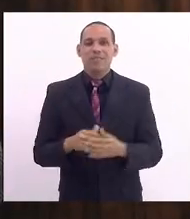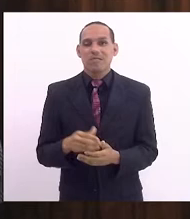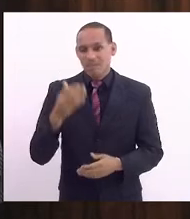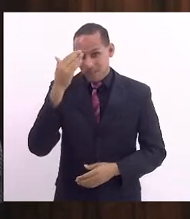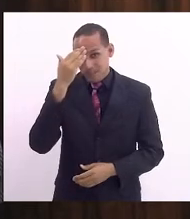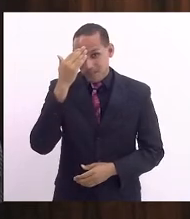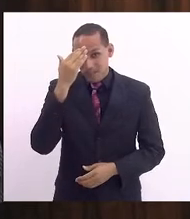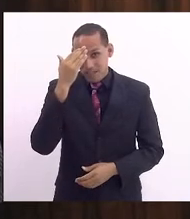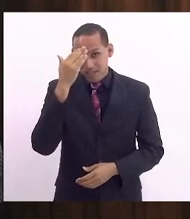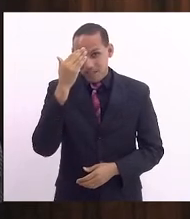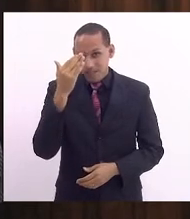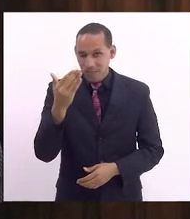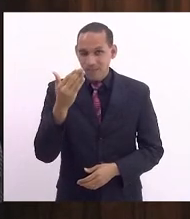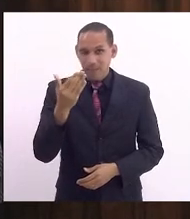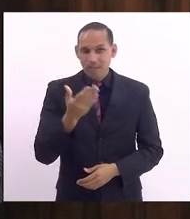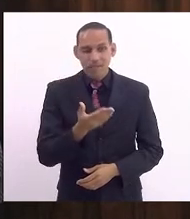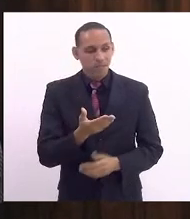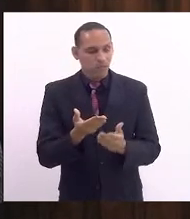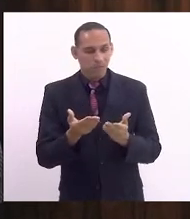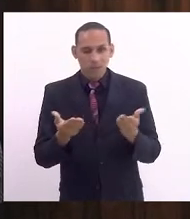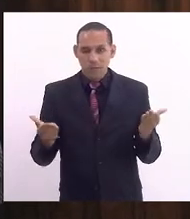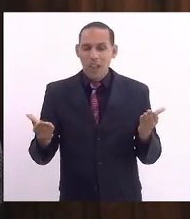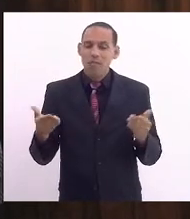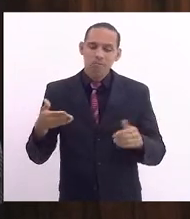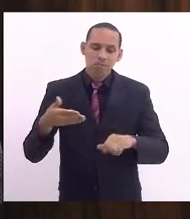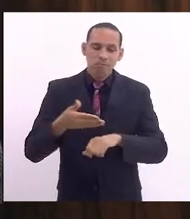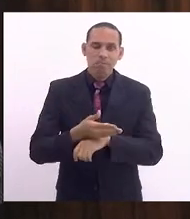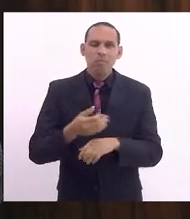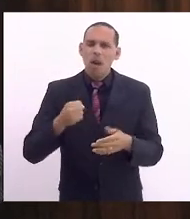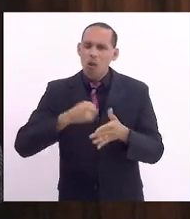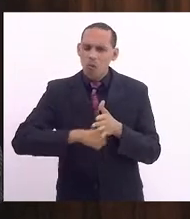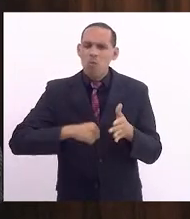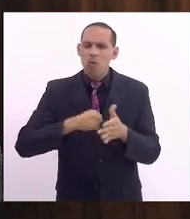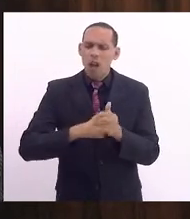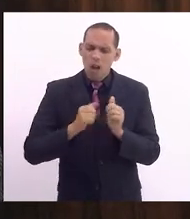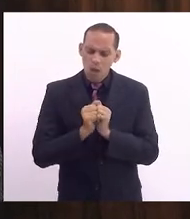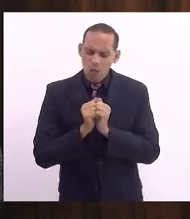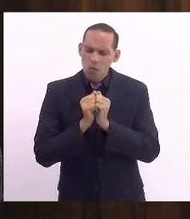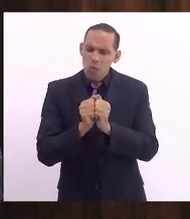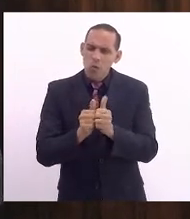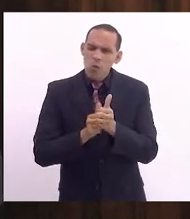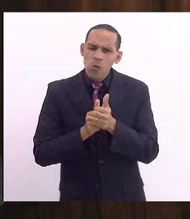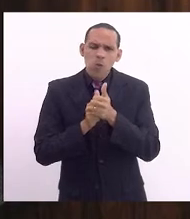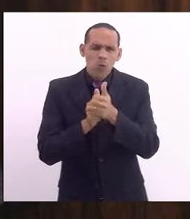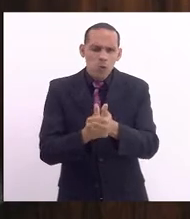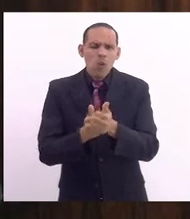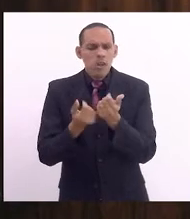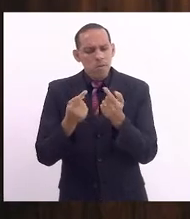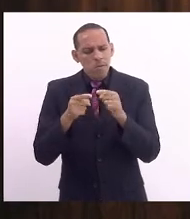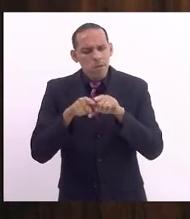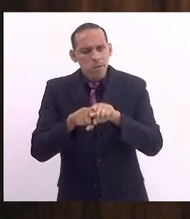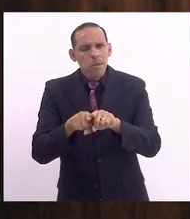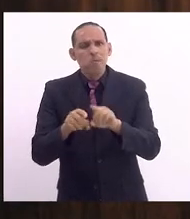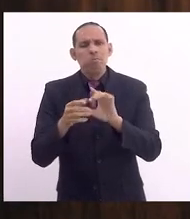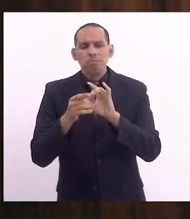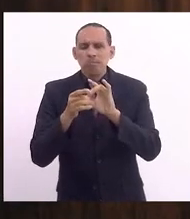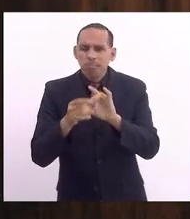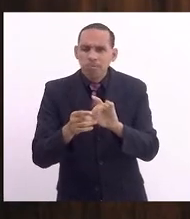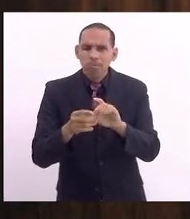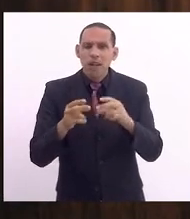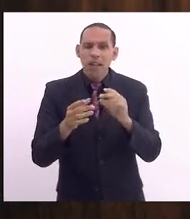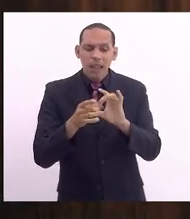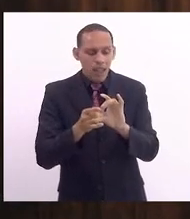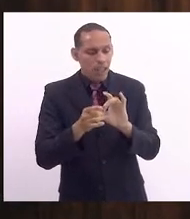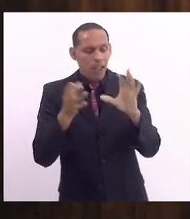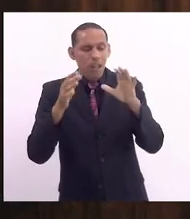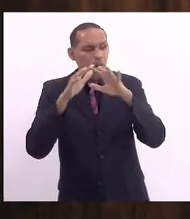Agradeço muito a participação e a luta de vocês e sigamos juntos, sigamos irmanados, sigamos lutando pela liberdade de todos,